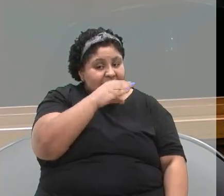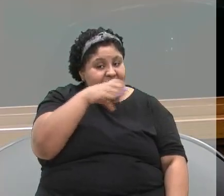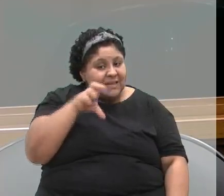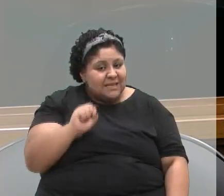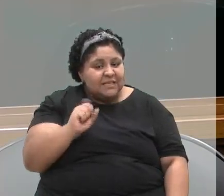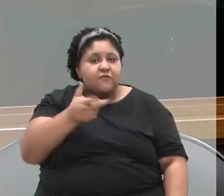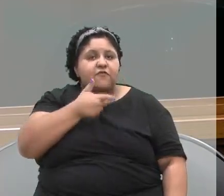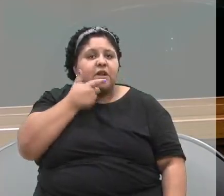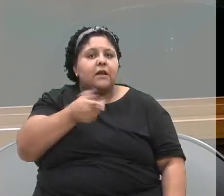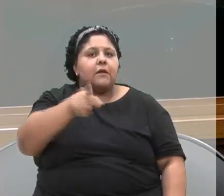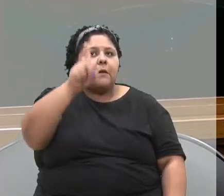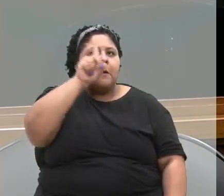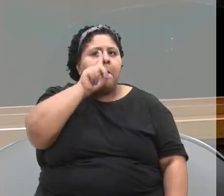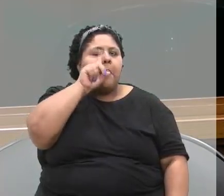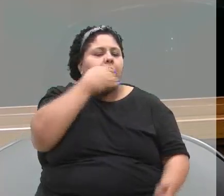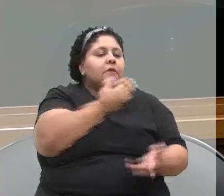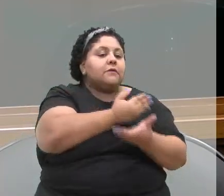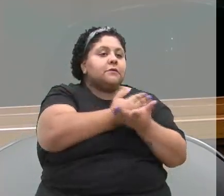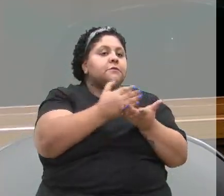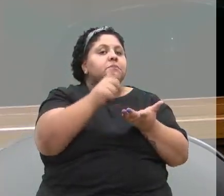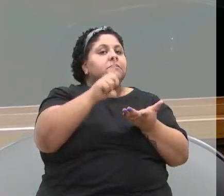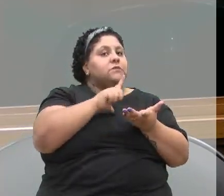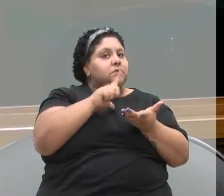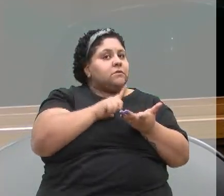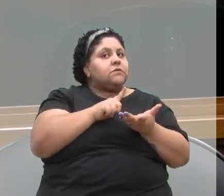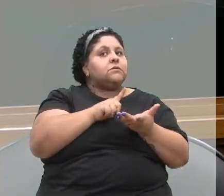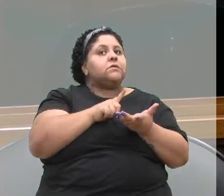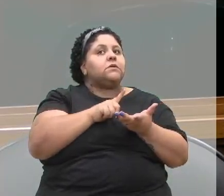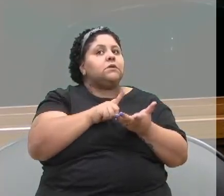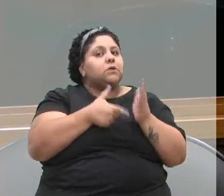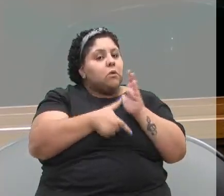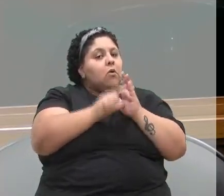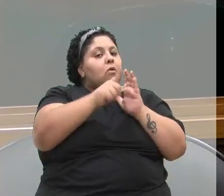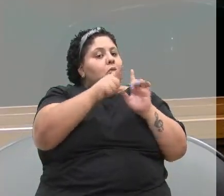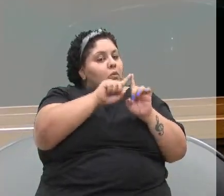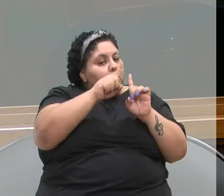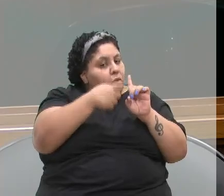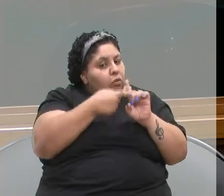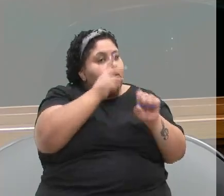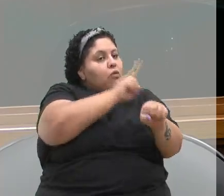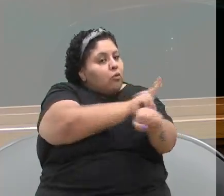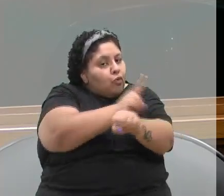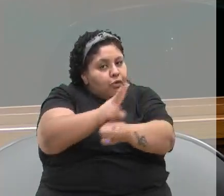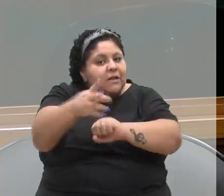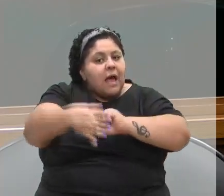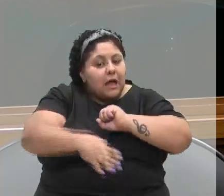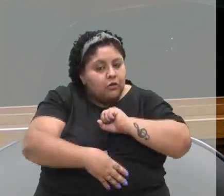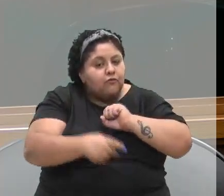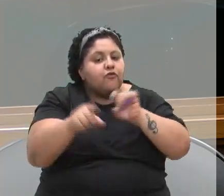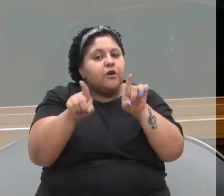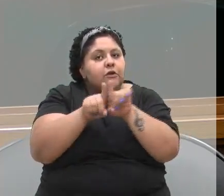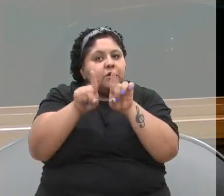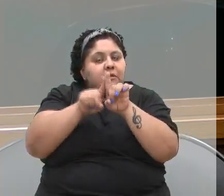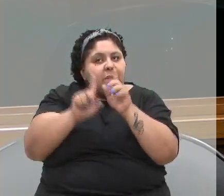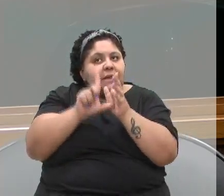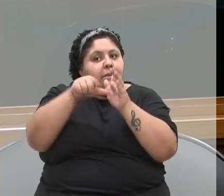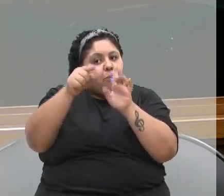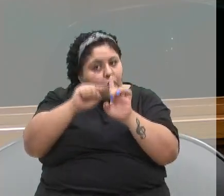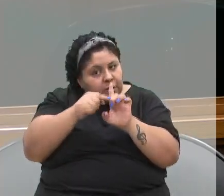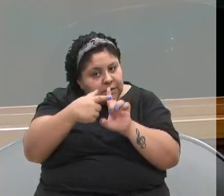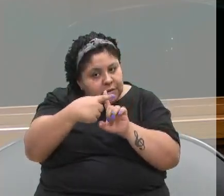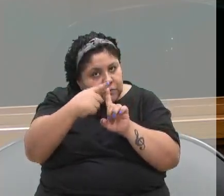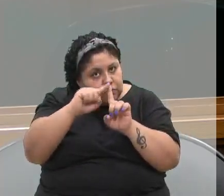as mães, lá na ponta, que tem que fazer o pré-natal, quando ganham seus bebês, tem que aleitar, tem que fazer o